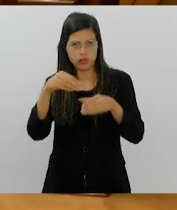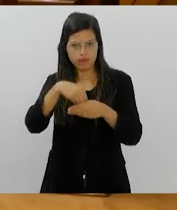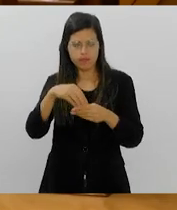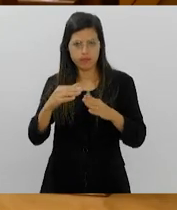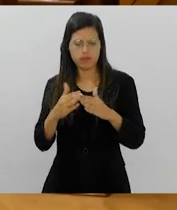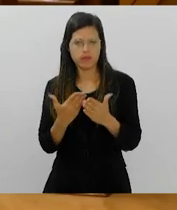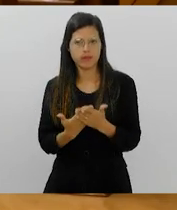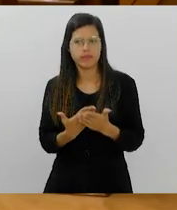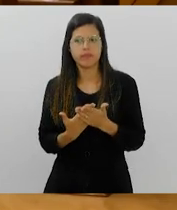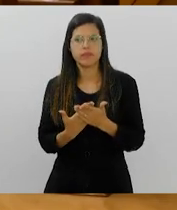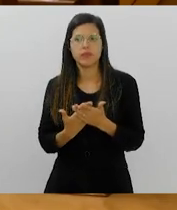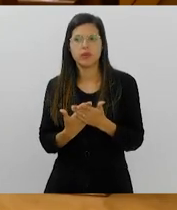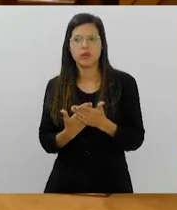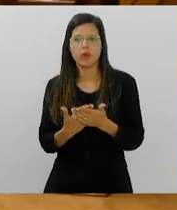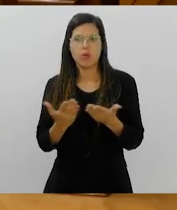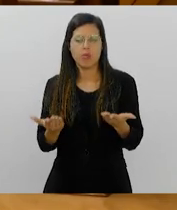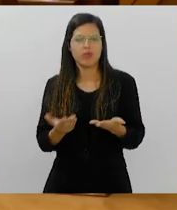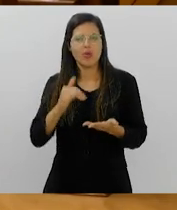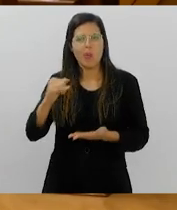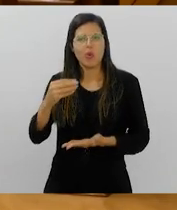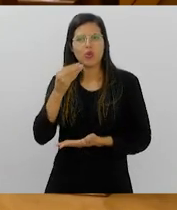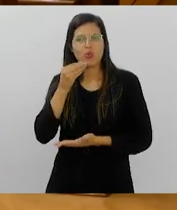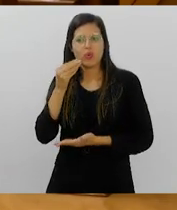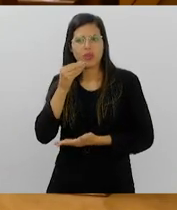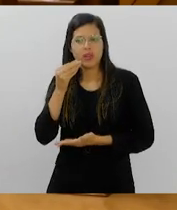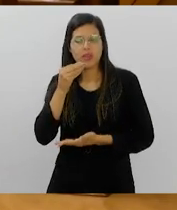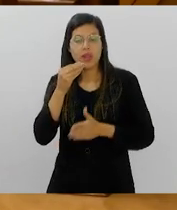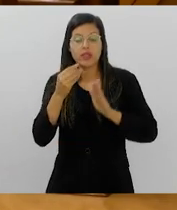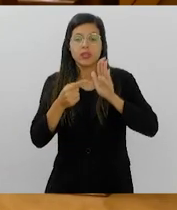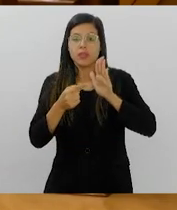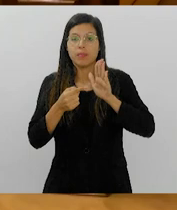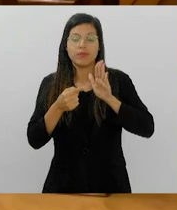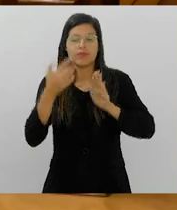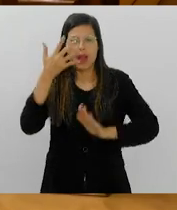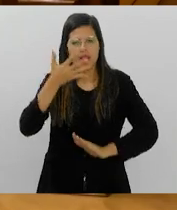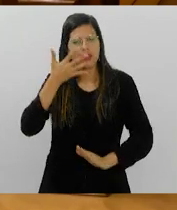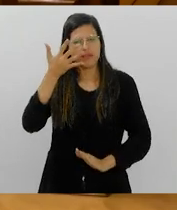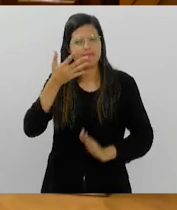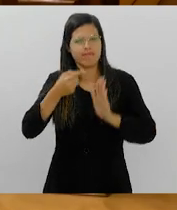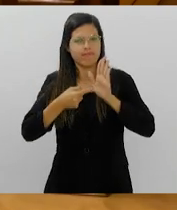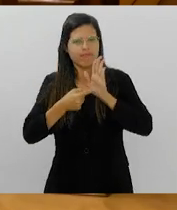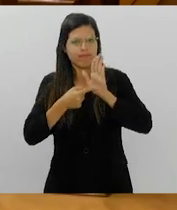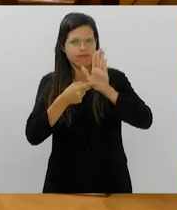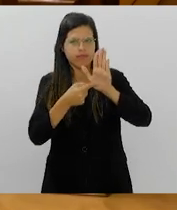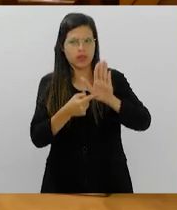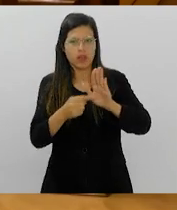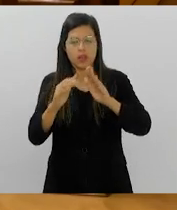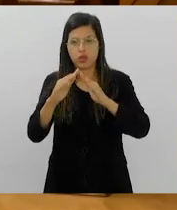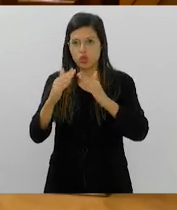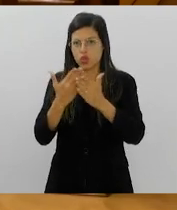mencionado, a minha oportunidade de fala será para apresentar a Escola Segura,